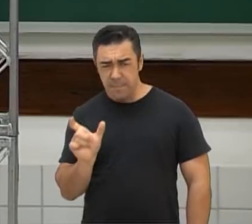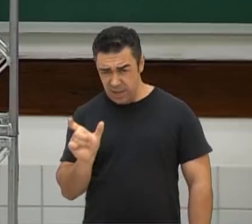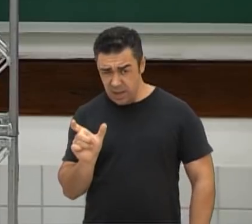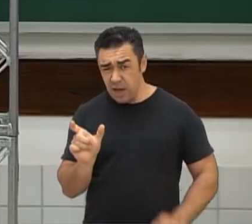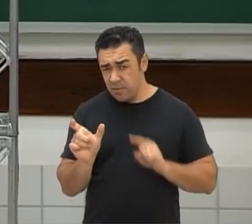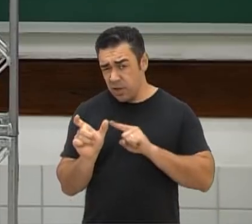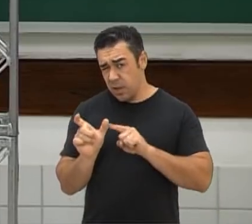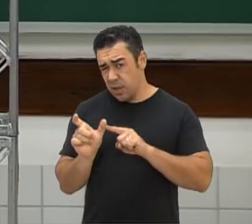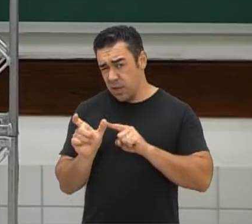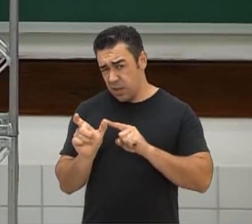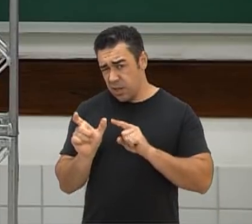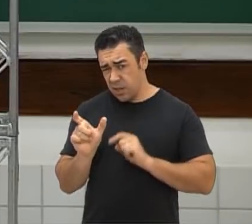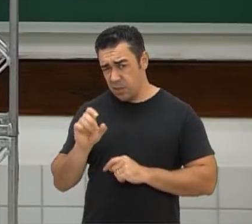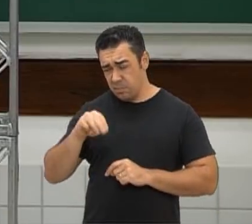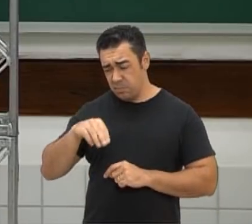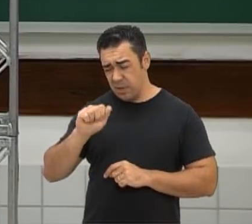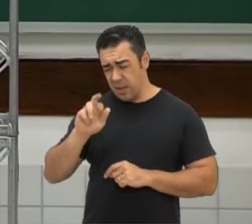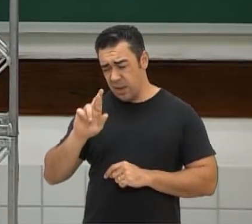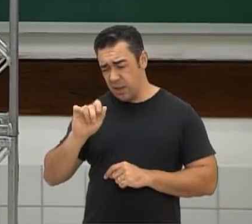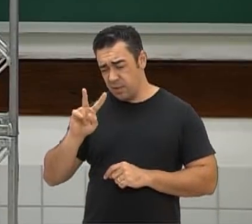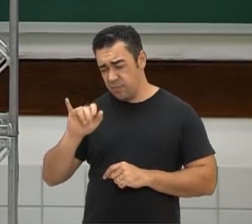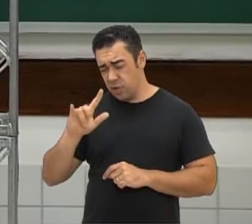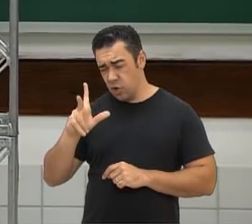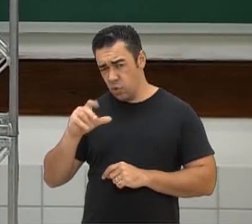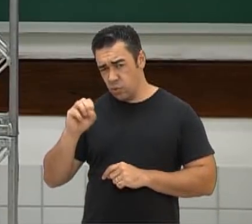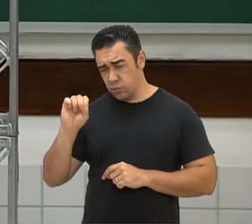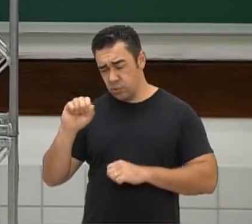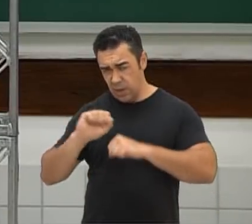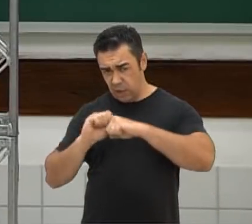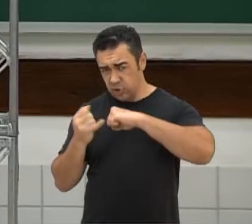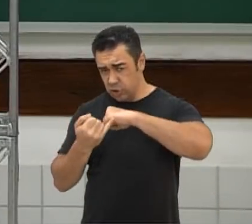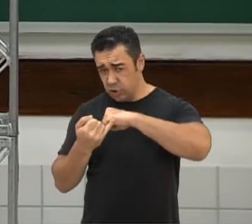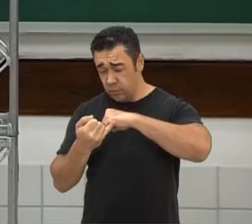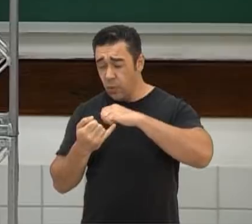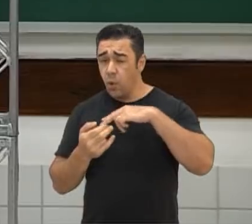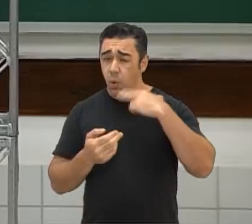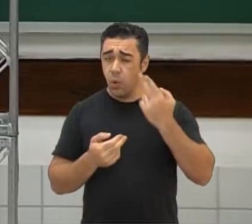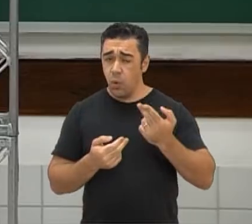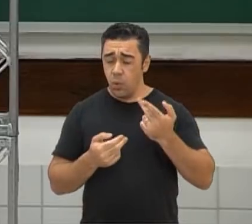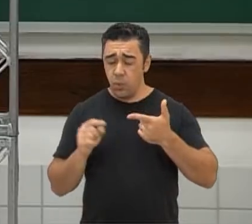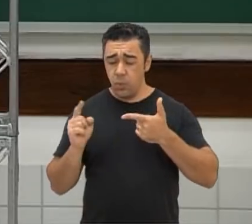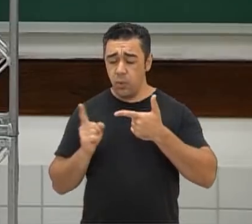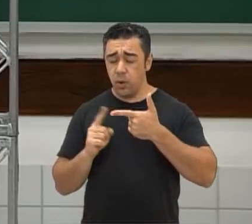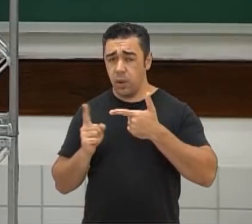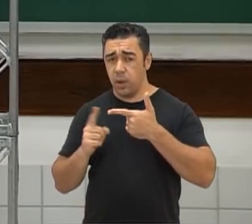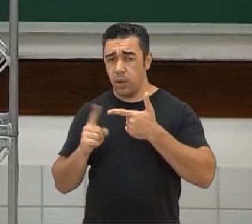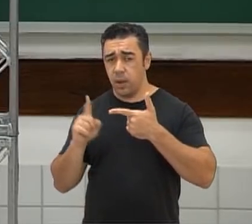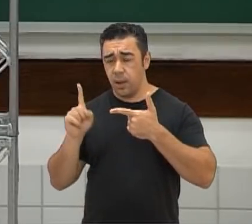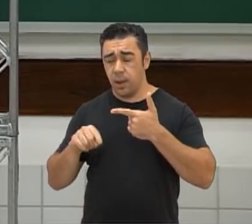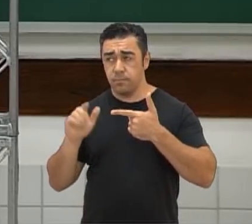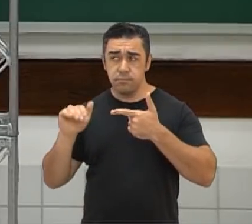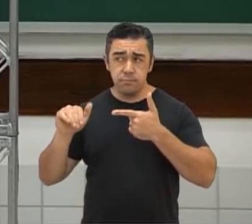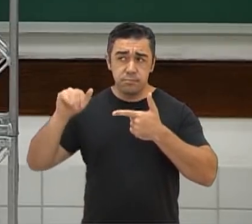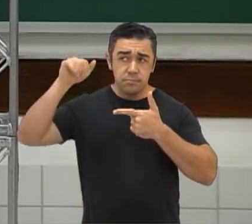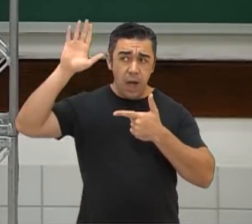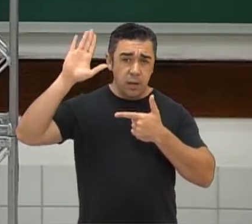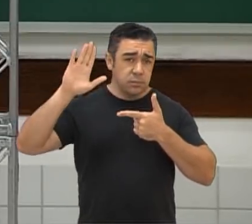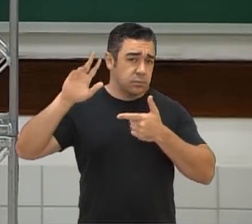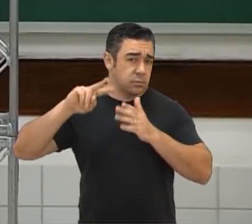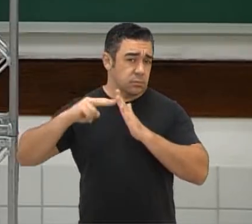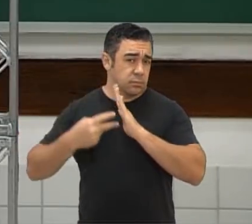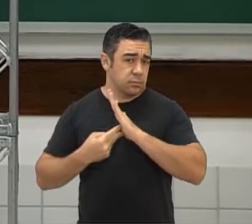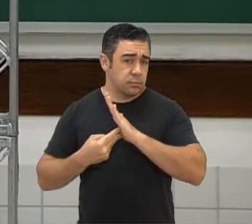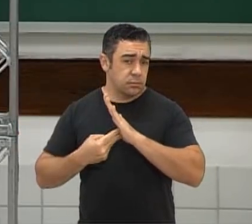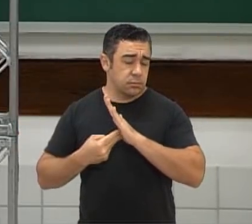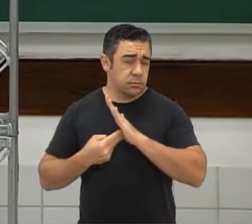um adjetivo para se referir ao conto? Ou será que a palavra maravilhoso aqui vai além disso? Né?